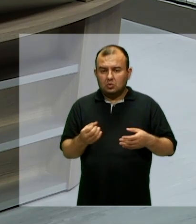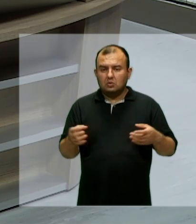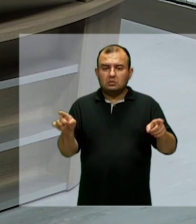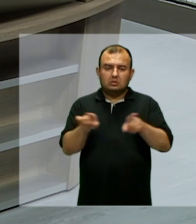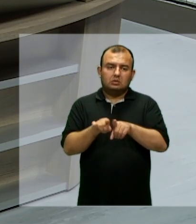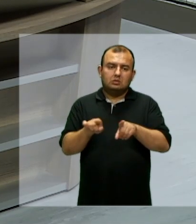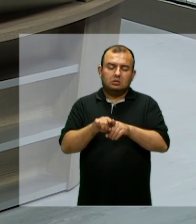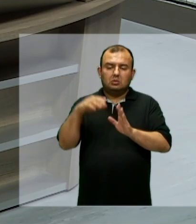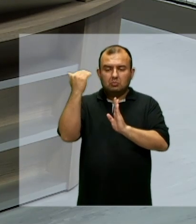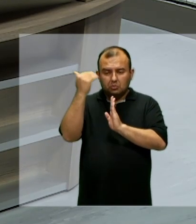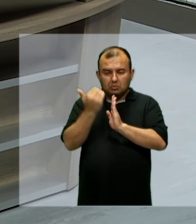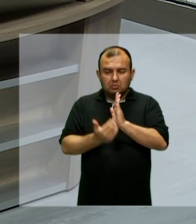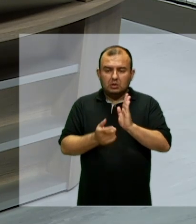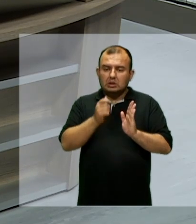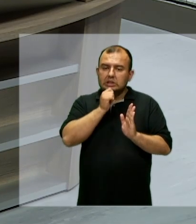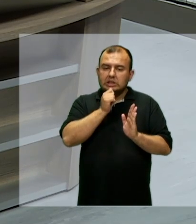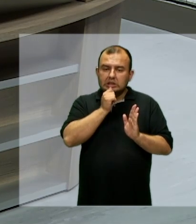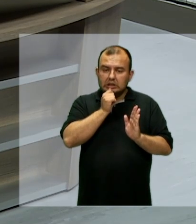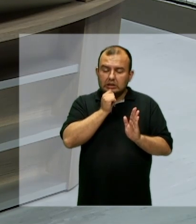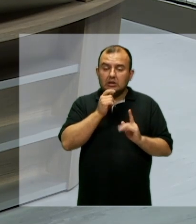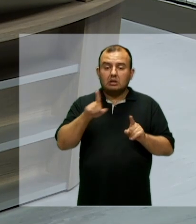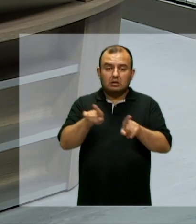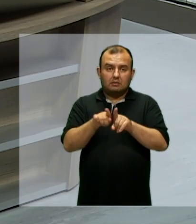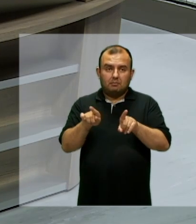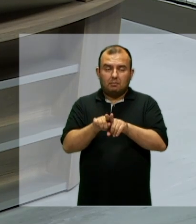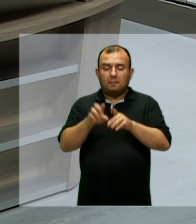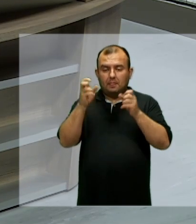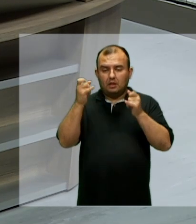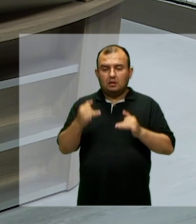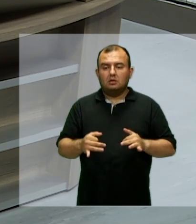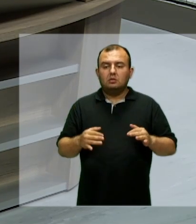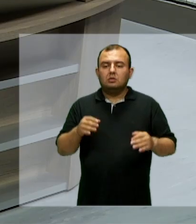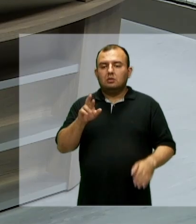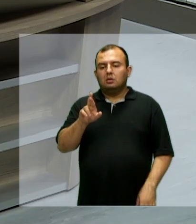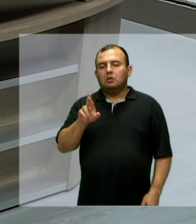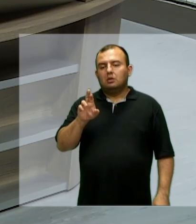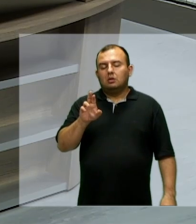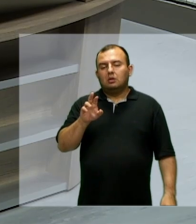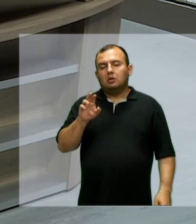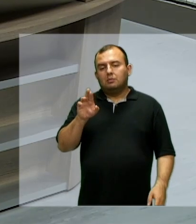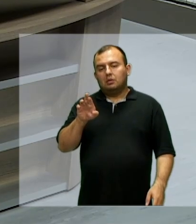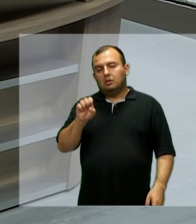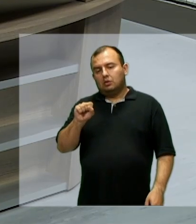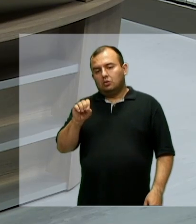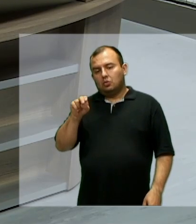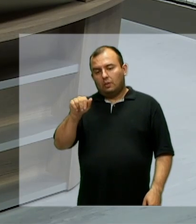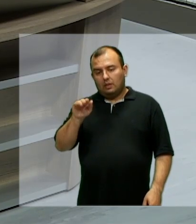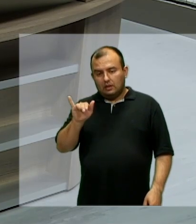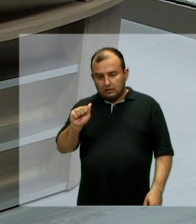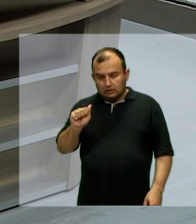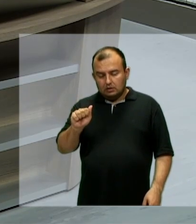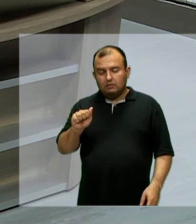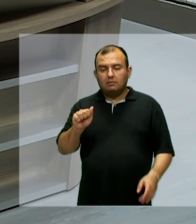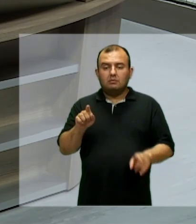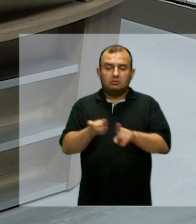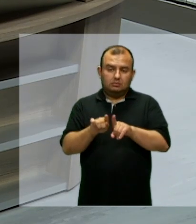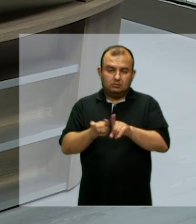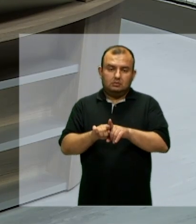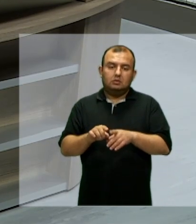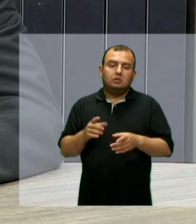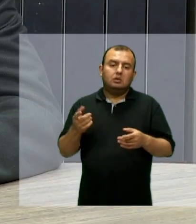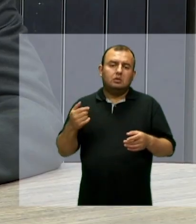são protocolares, né? Além disso, nós temos a ressonância magnética, que era um exame que era eventual e hoje em